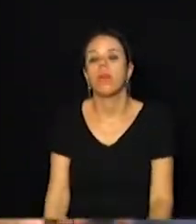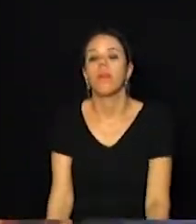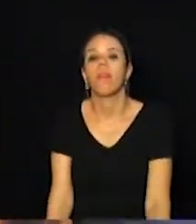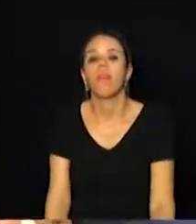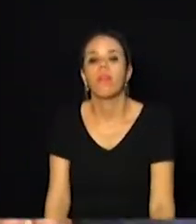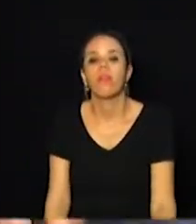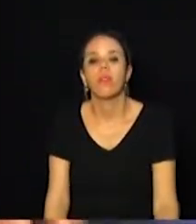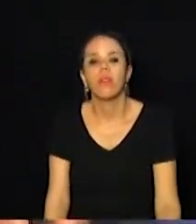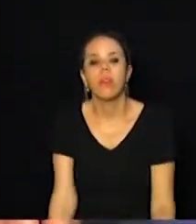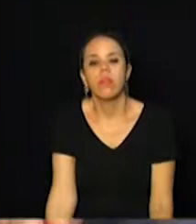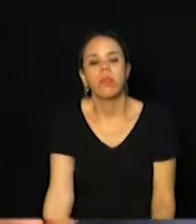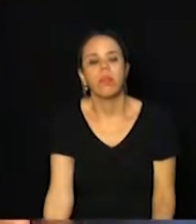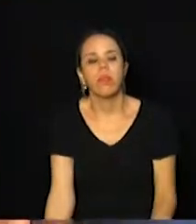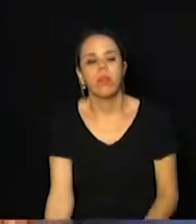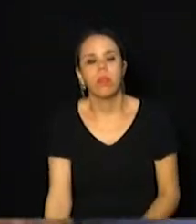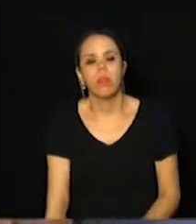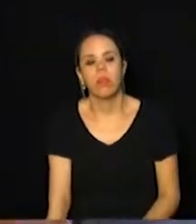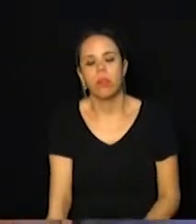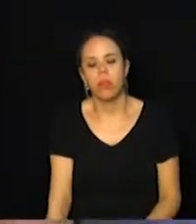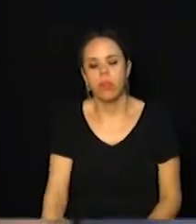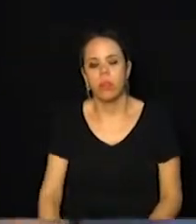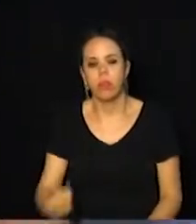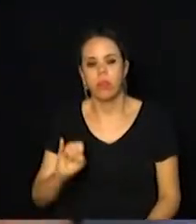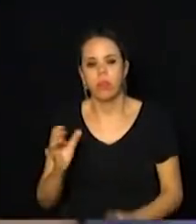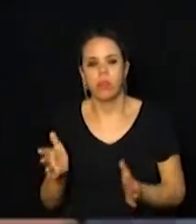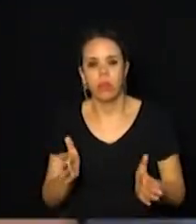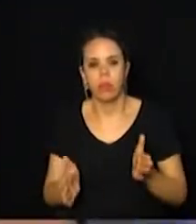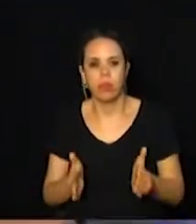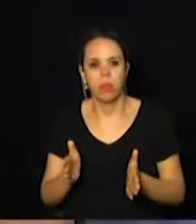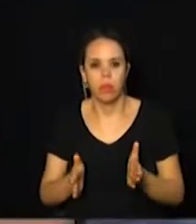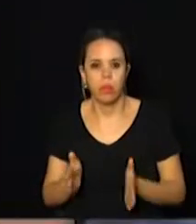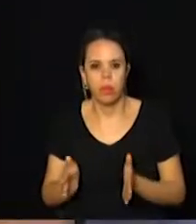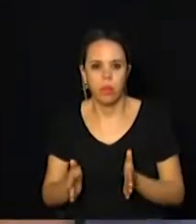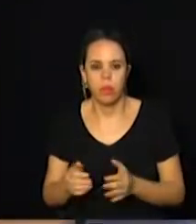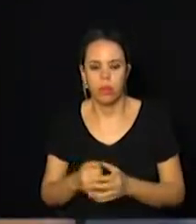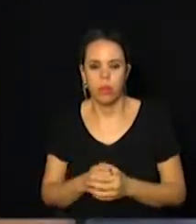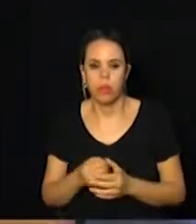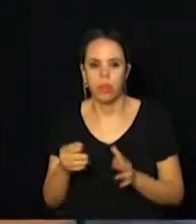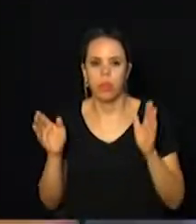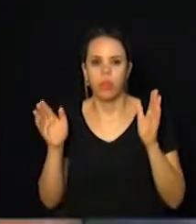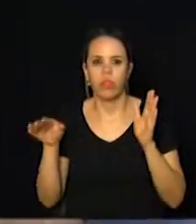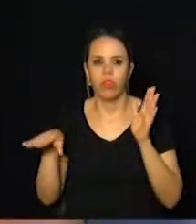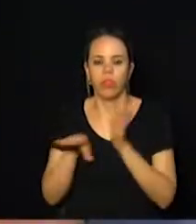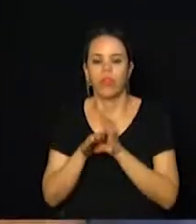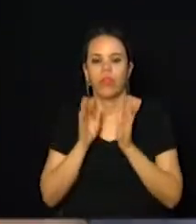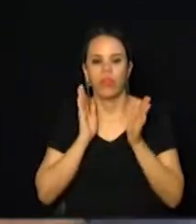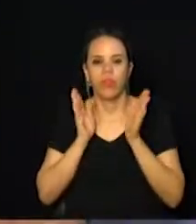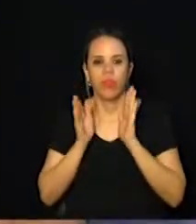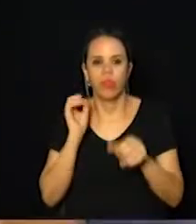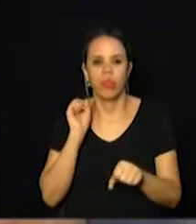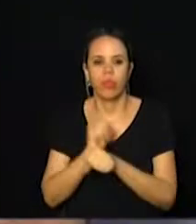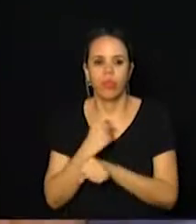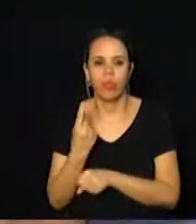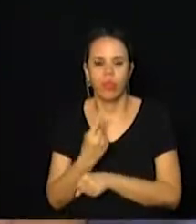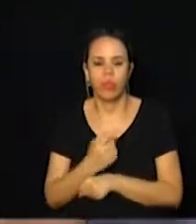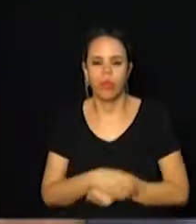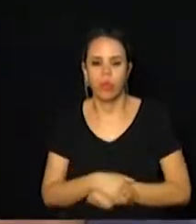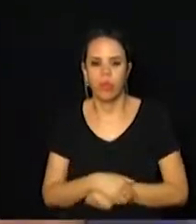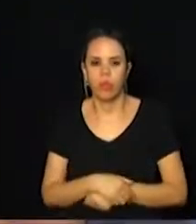fosse um robô que o caminhão viesse sozinho parasse